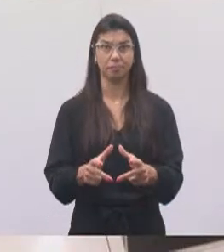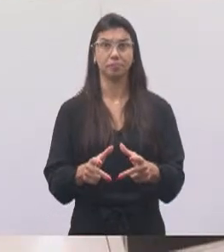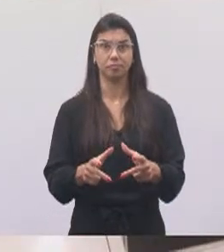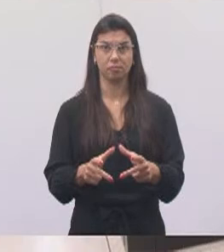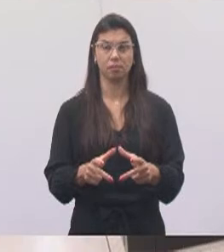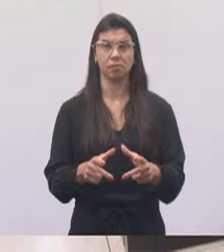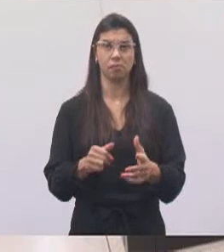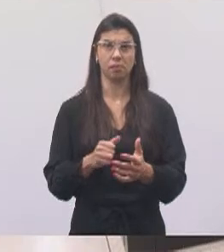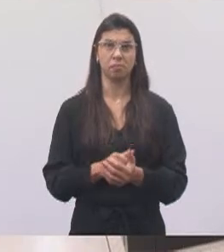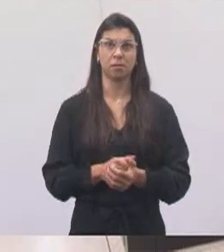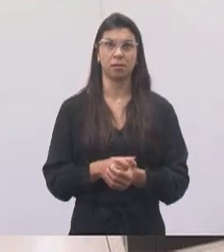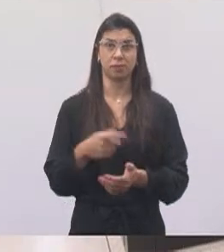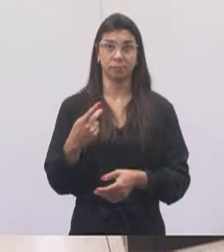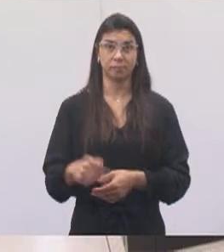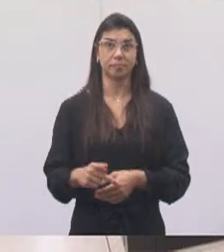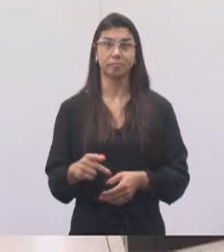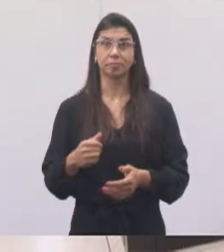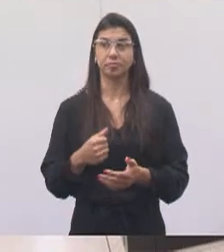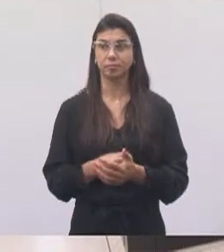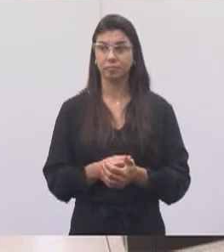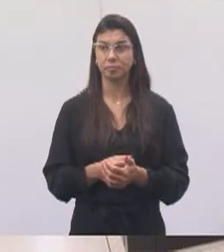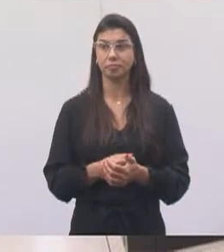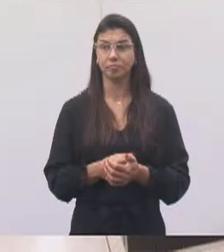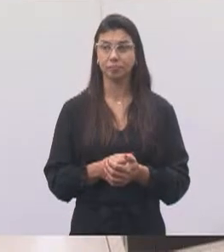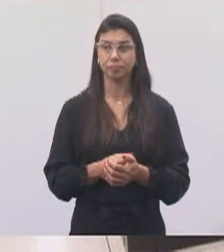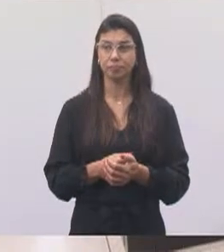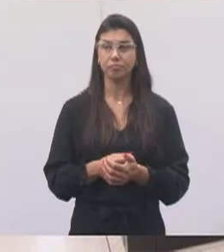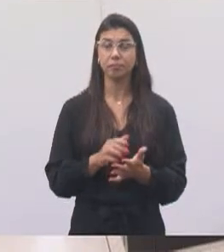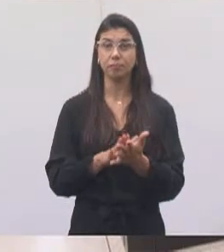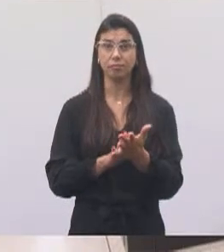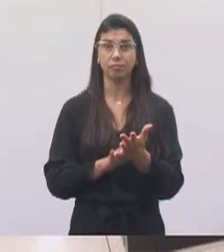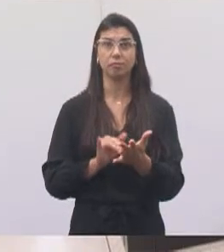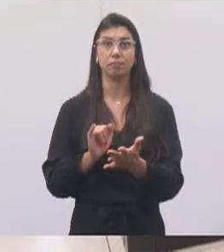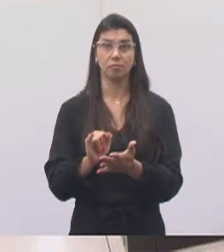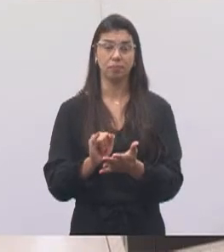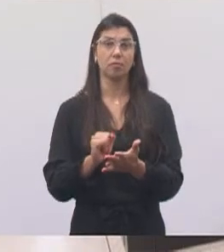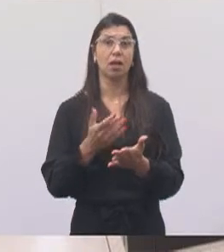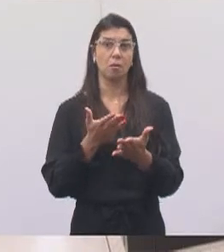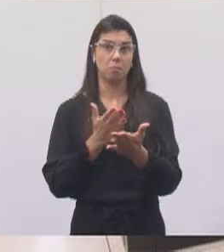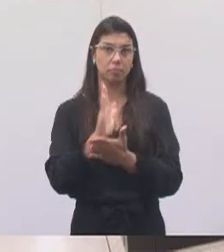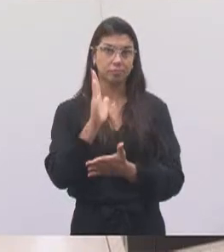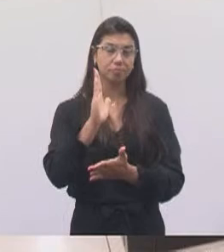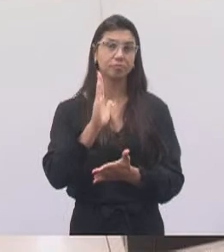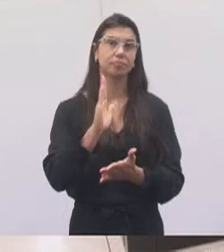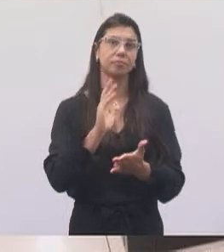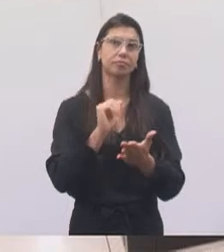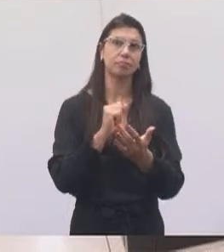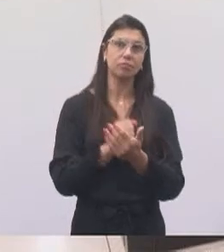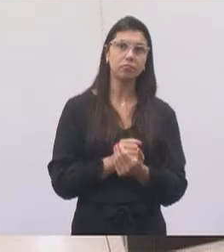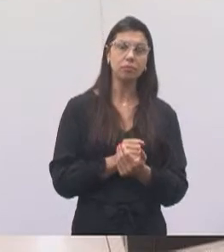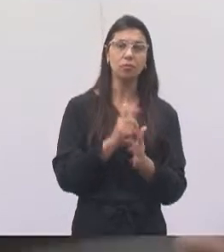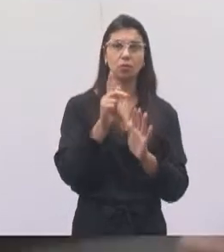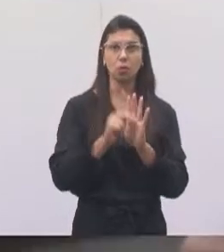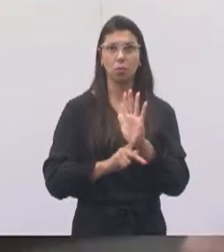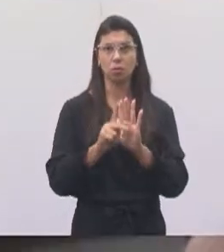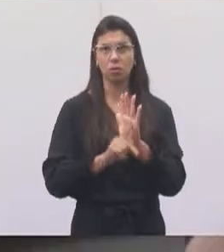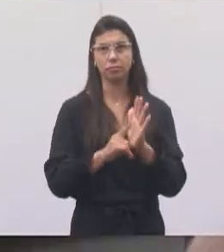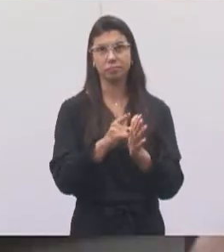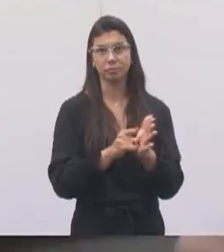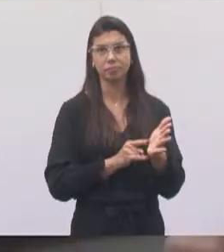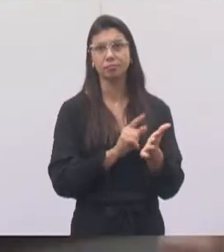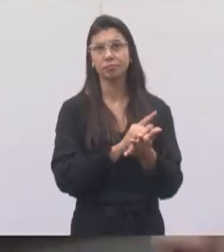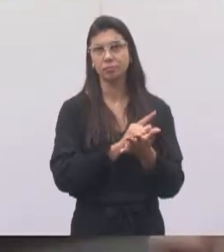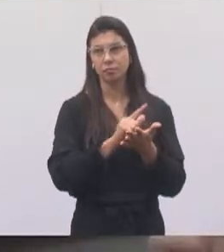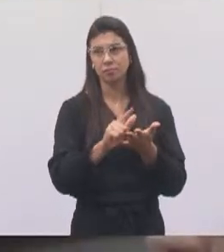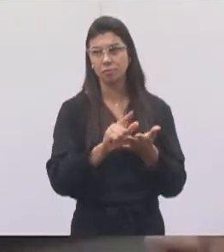4 procuradores, deu um parecer favorável no projeto de Vossa Excelência da ficha limpa. Foi vetado e o Supremo Tribunal Federal,